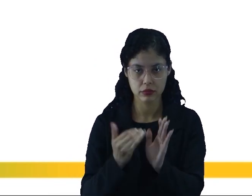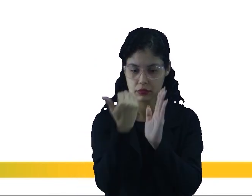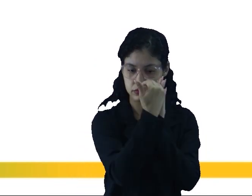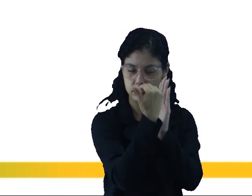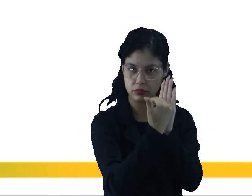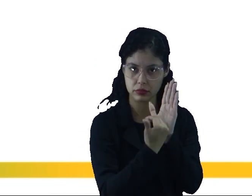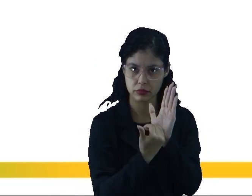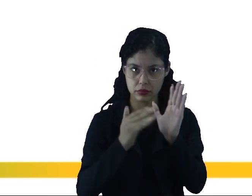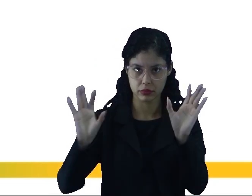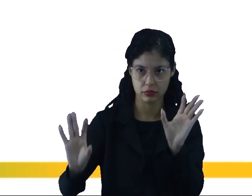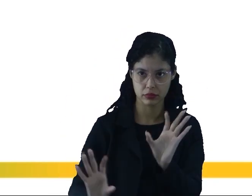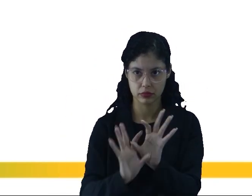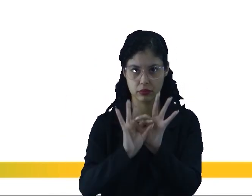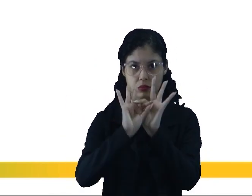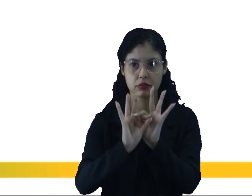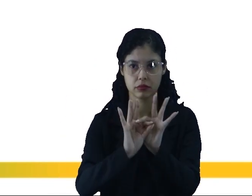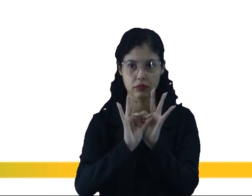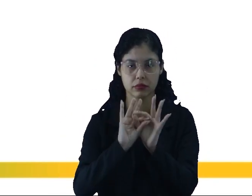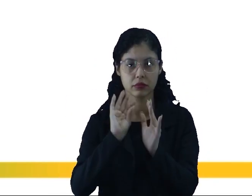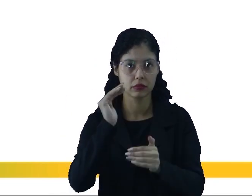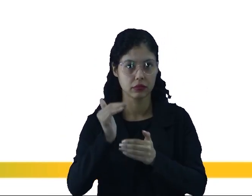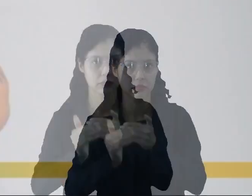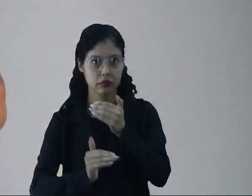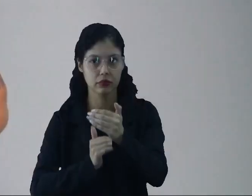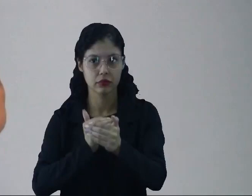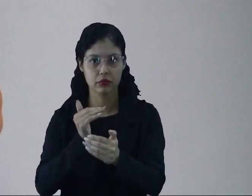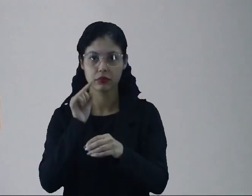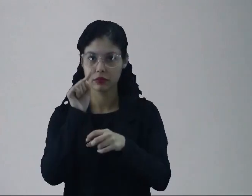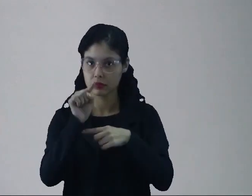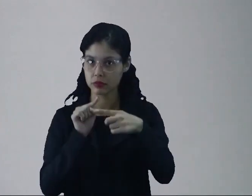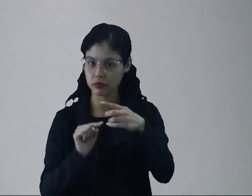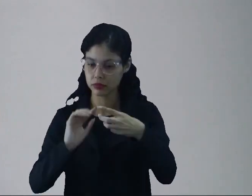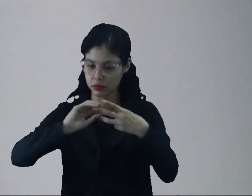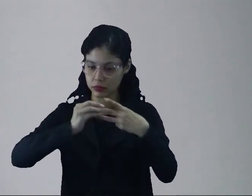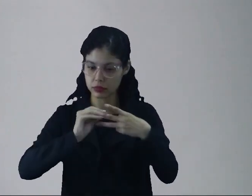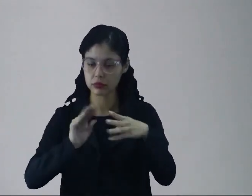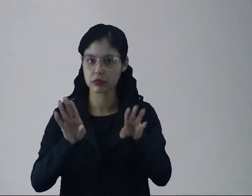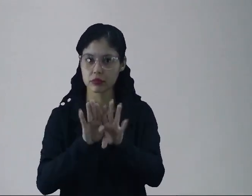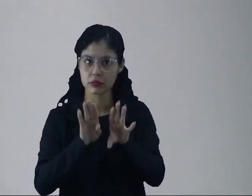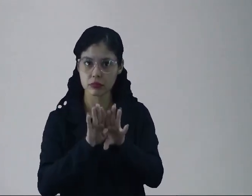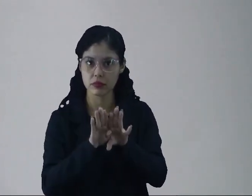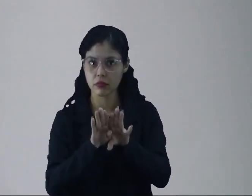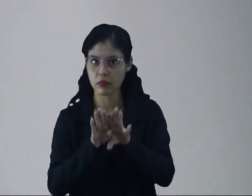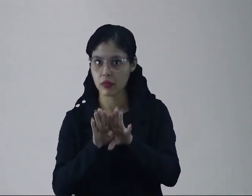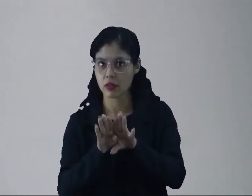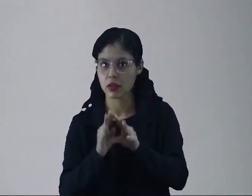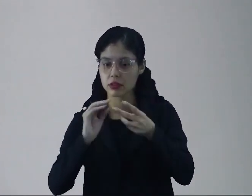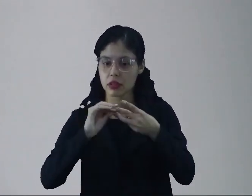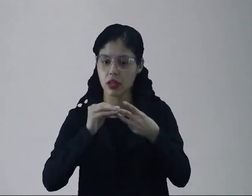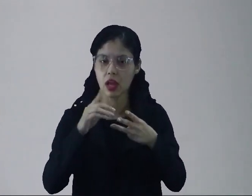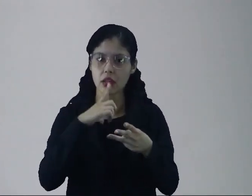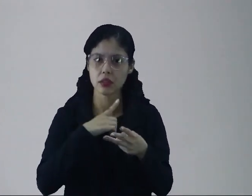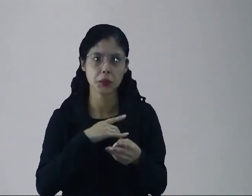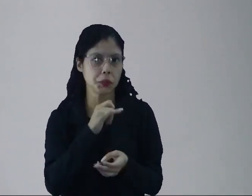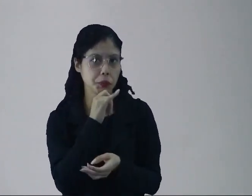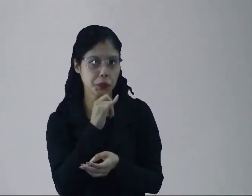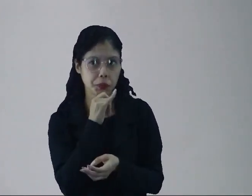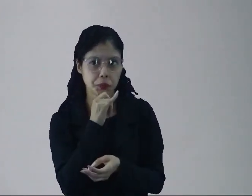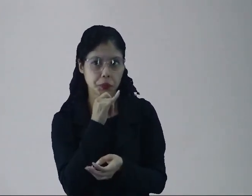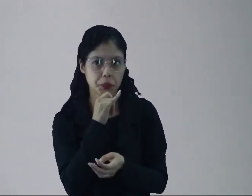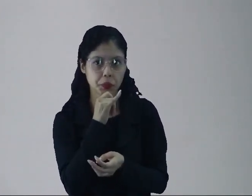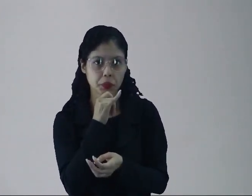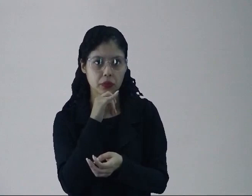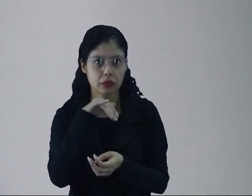estar relacionadas ao que lá? Ao processo de divisão celular. Então, uma célula, se ela for sofrer, por